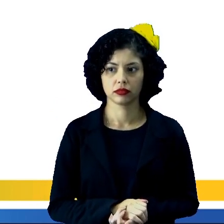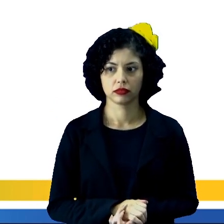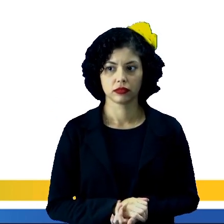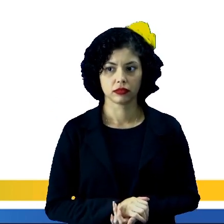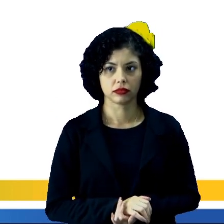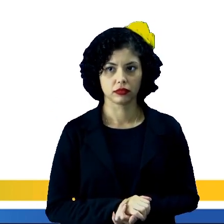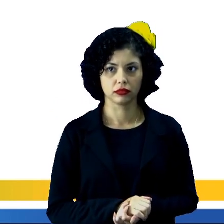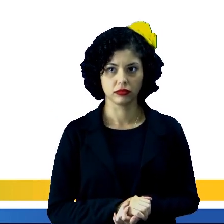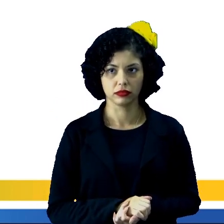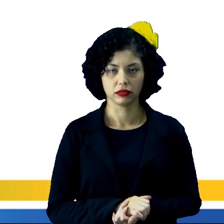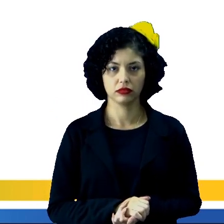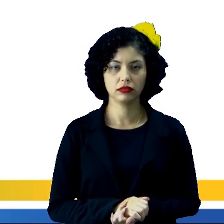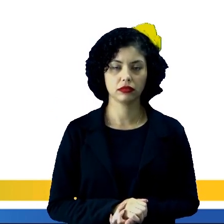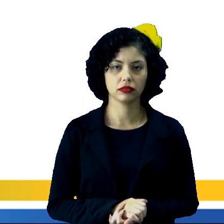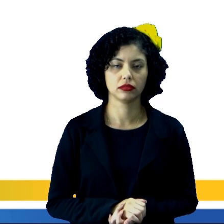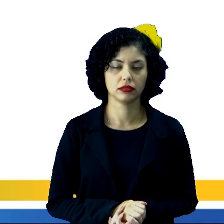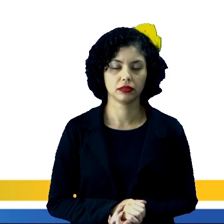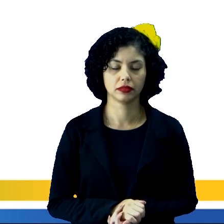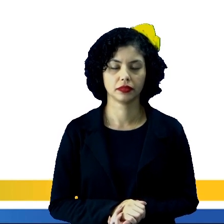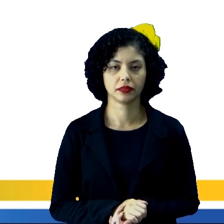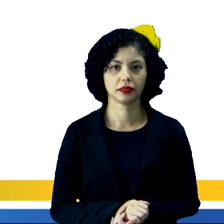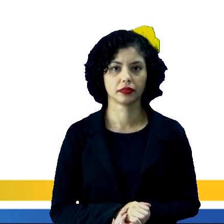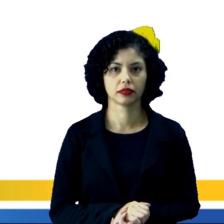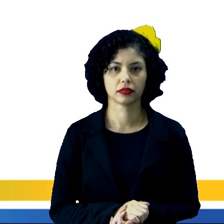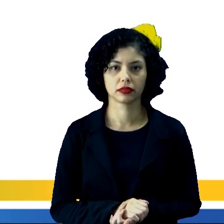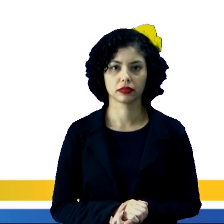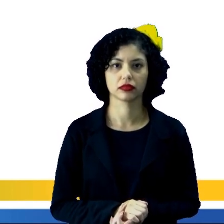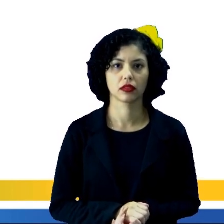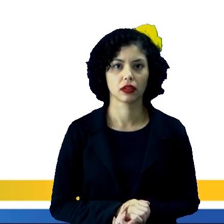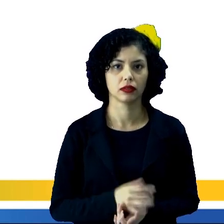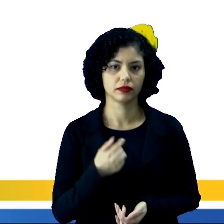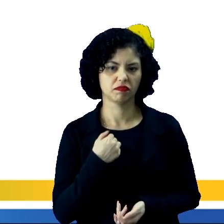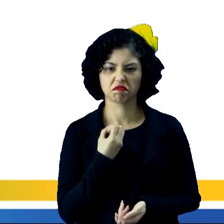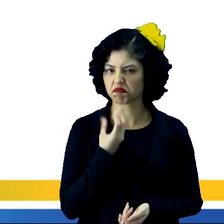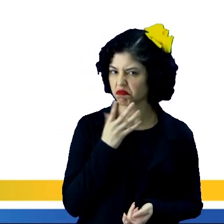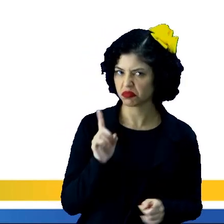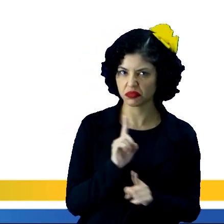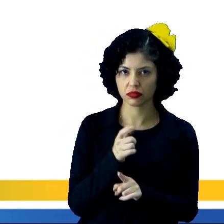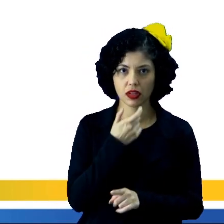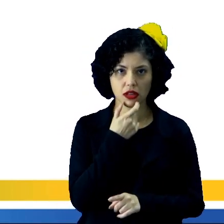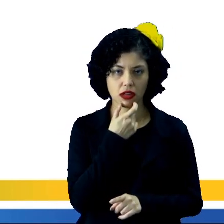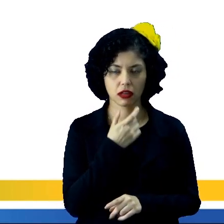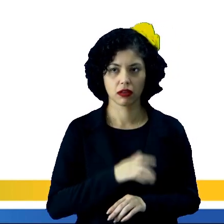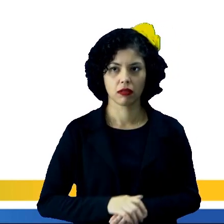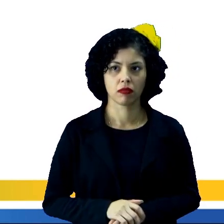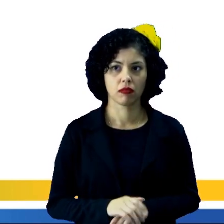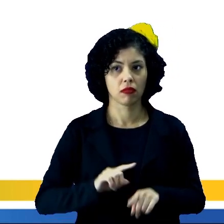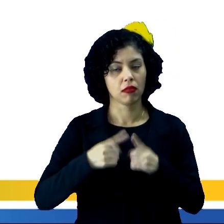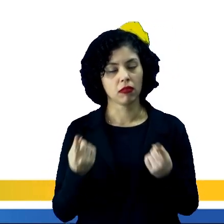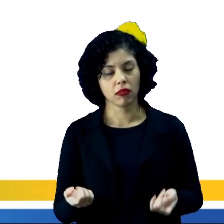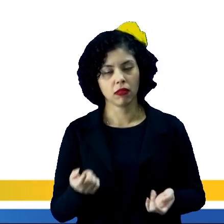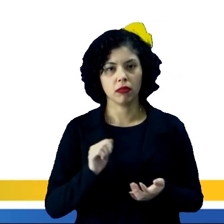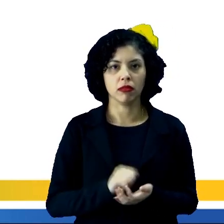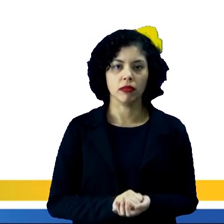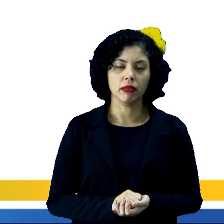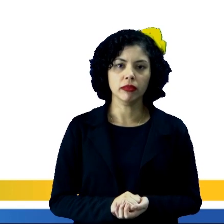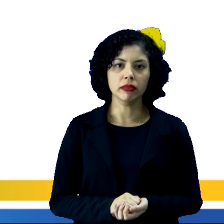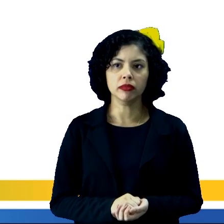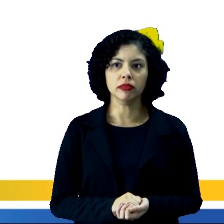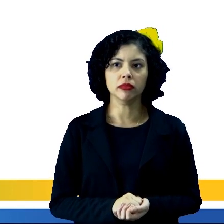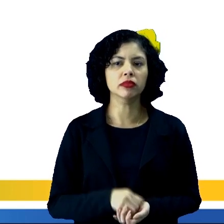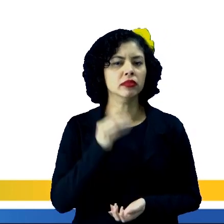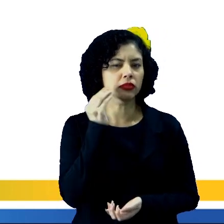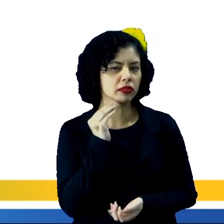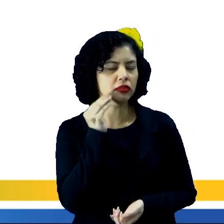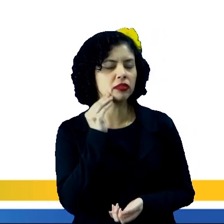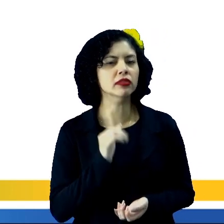at English. However, I try hard. Eu não sou muito bom em inglês. Entretanto, eu